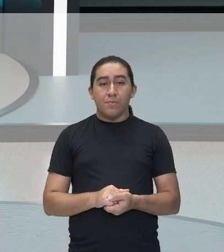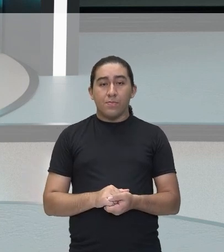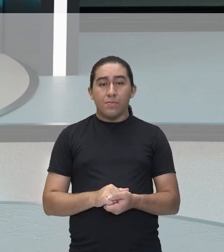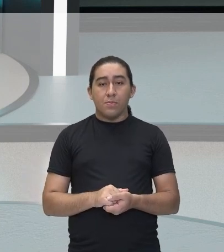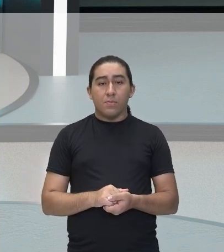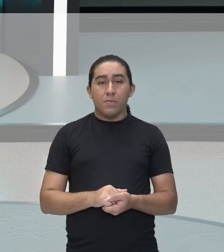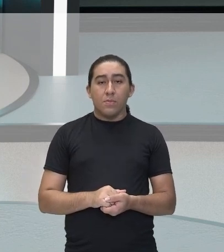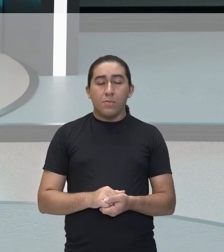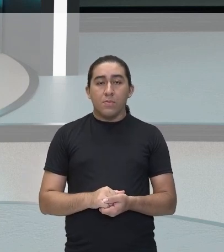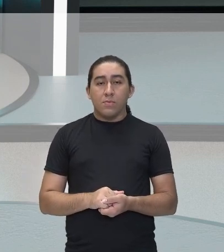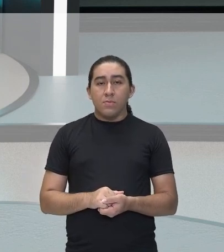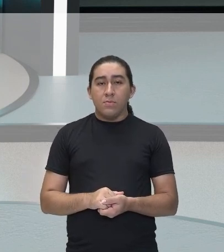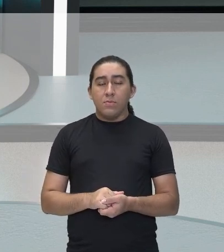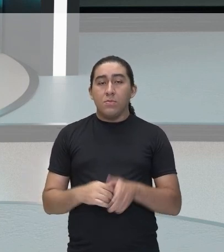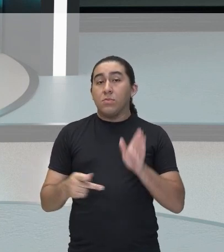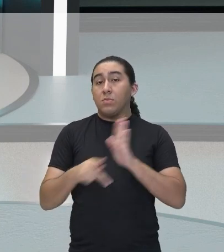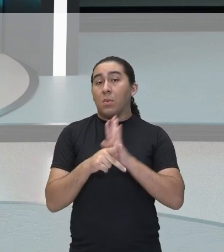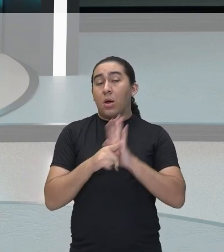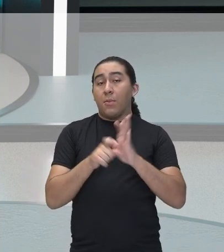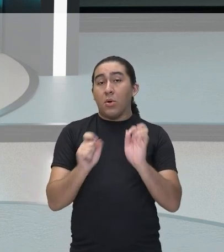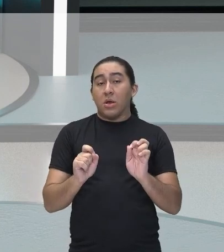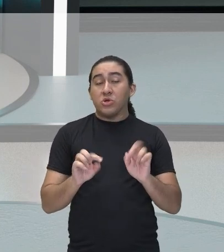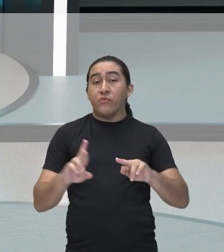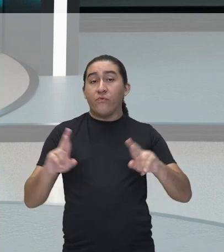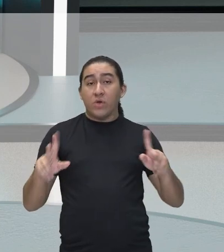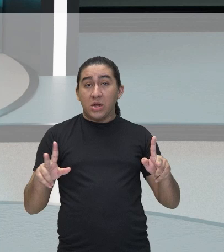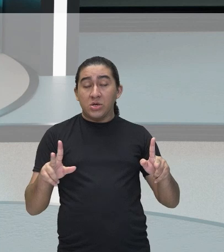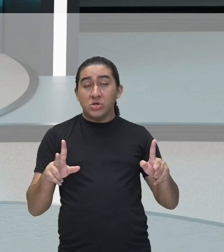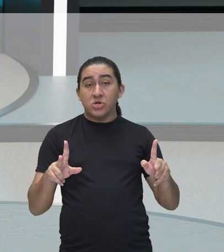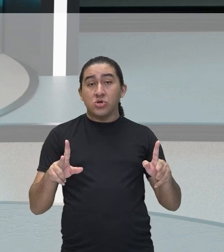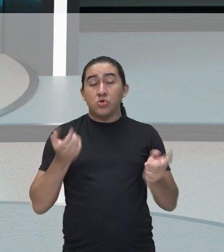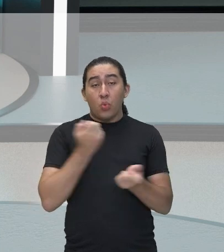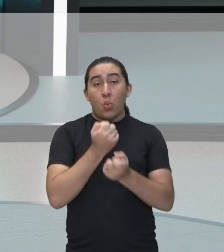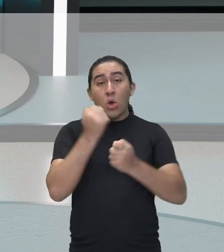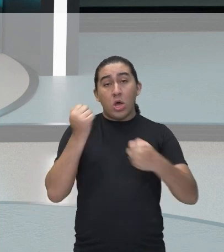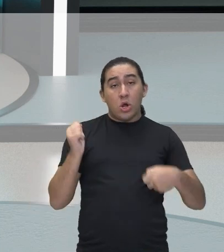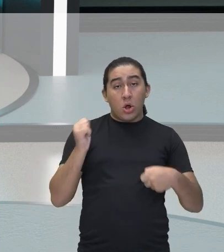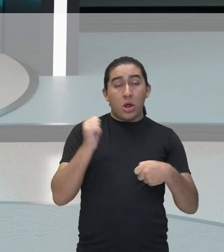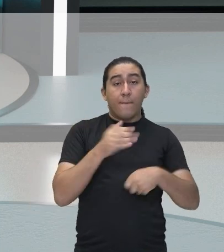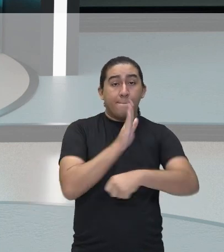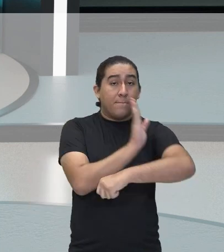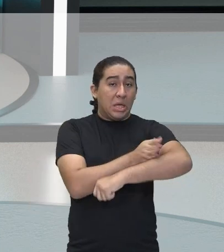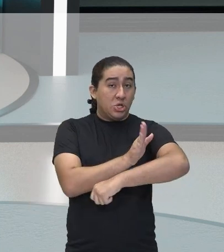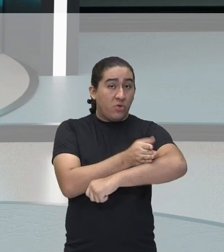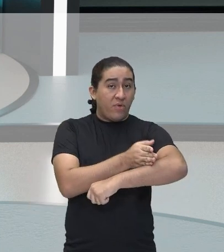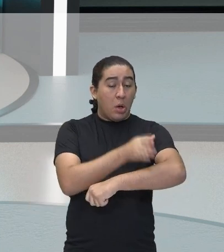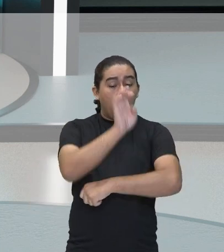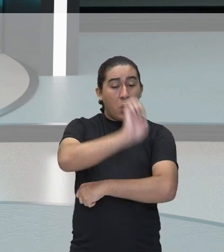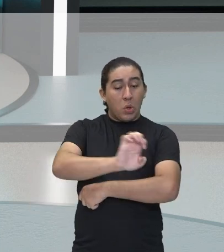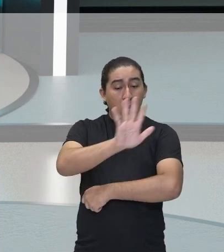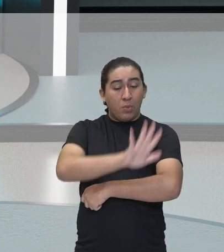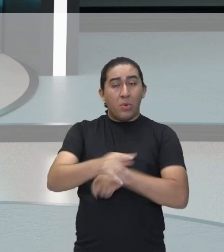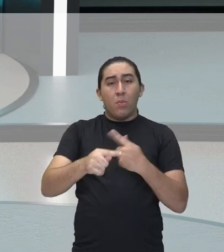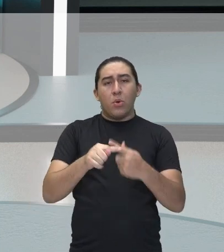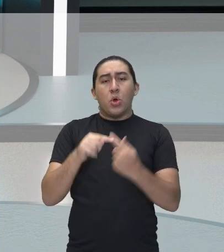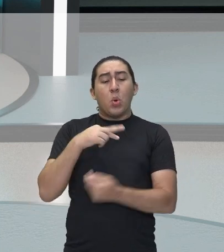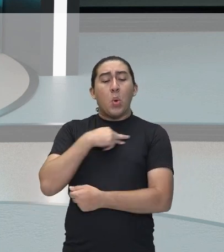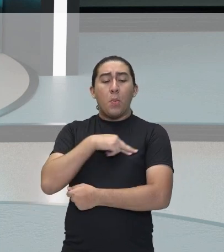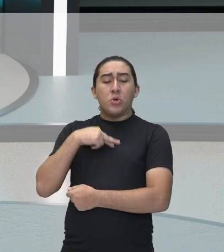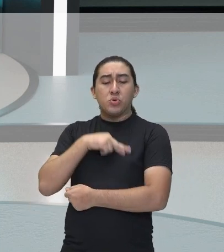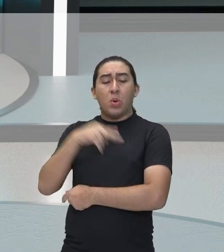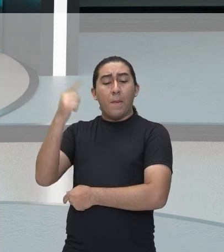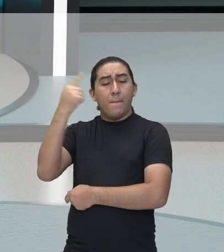substitutos da figura do herói medieval e europeu, porque no romantismo pensou-se, vamos fazer